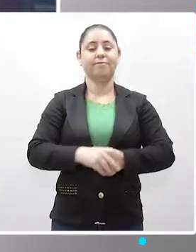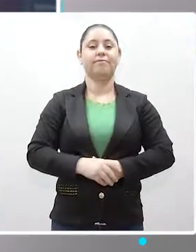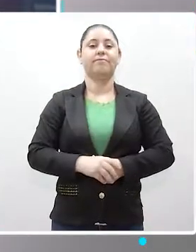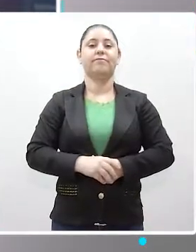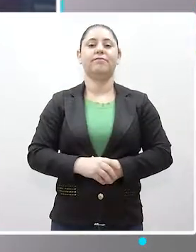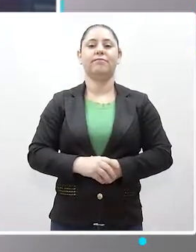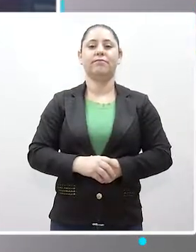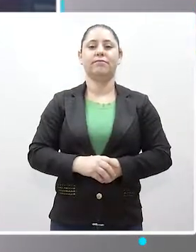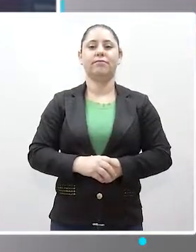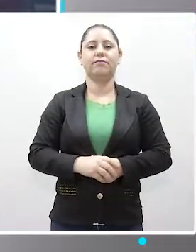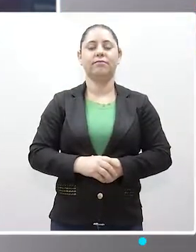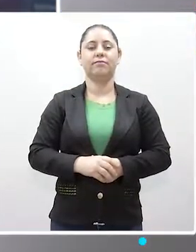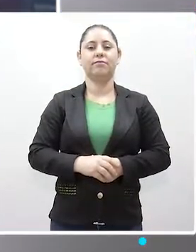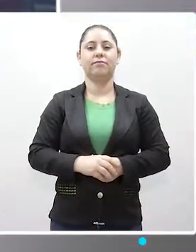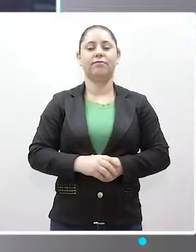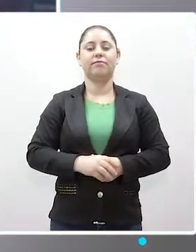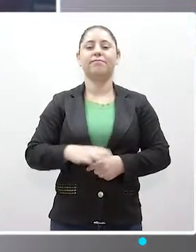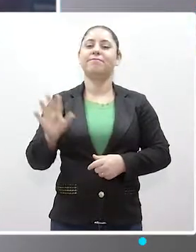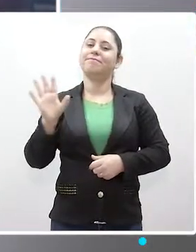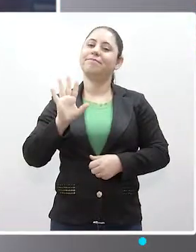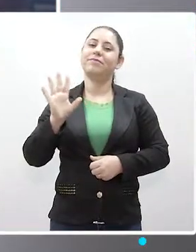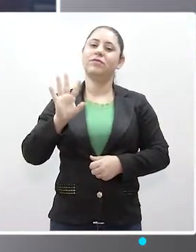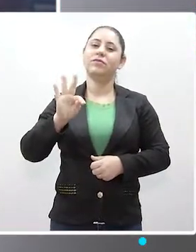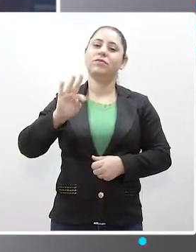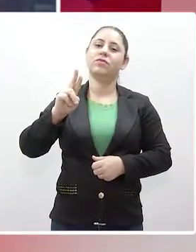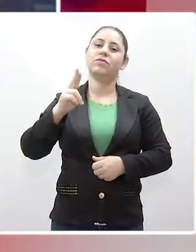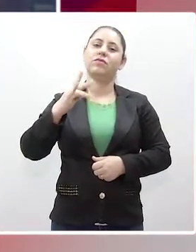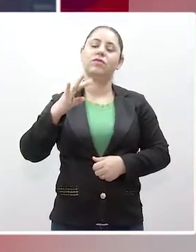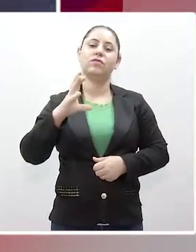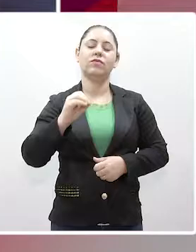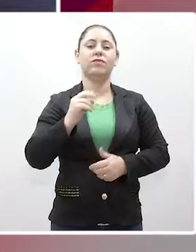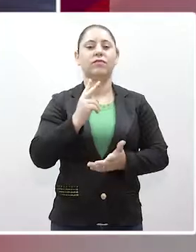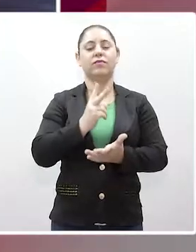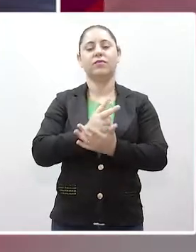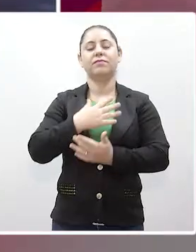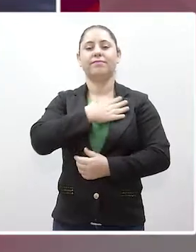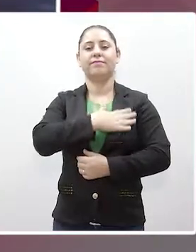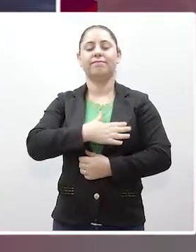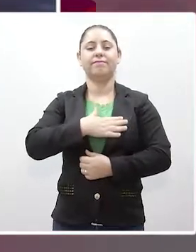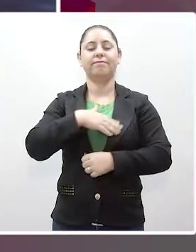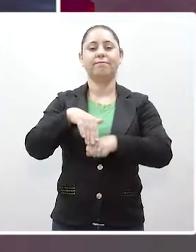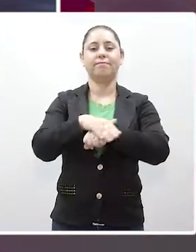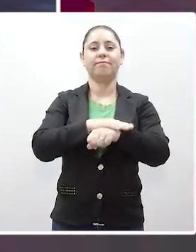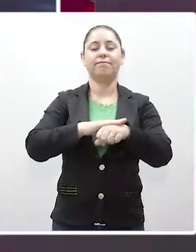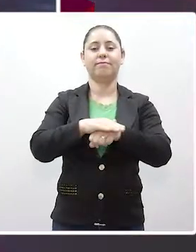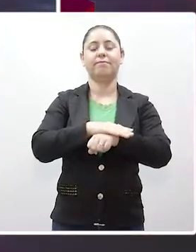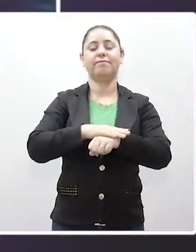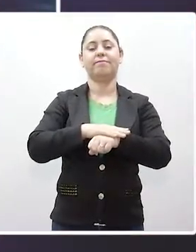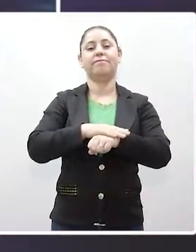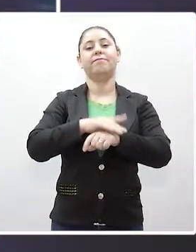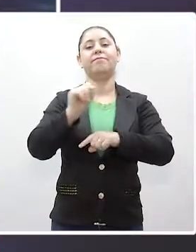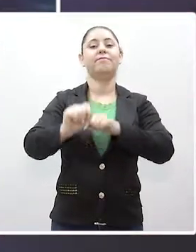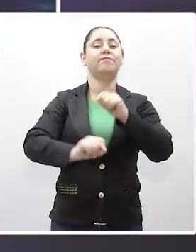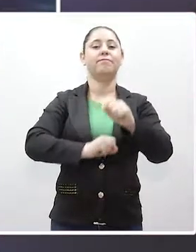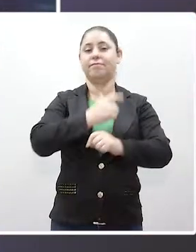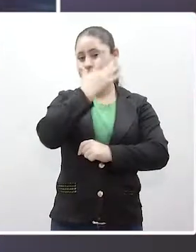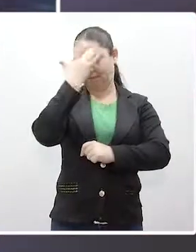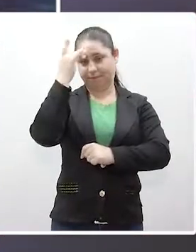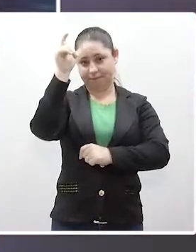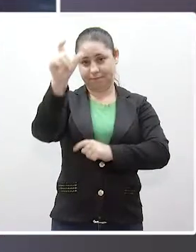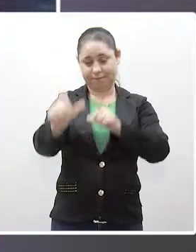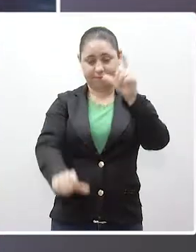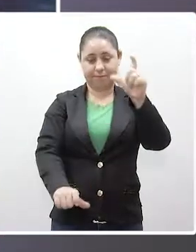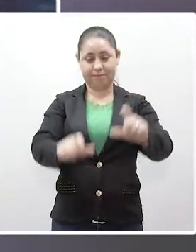vez. Olá, Tiago, é sempre um prazer conversar com vocês da TV Alemes. É muito